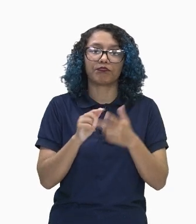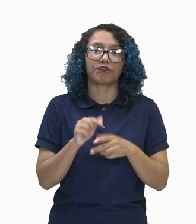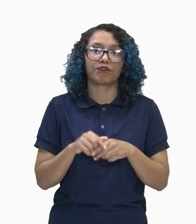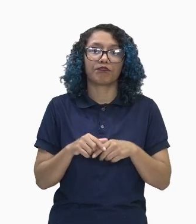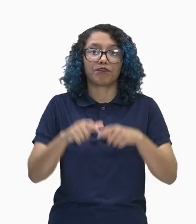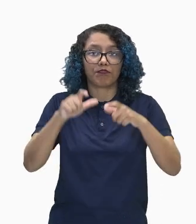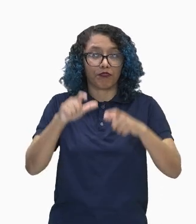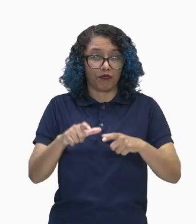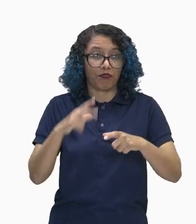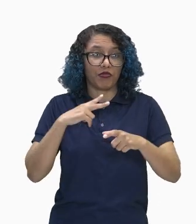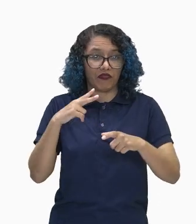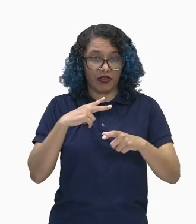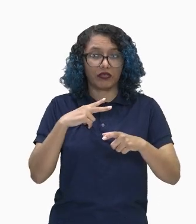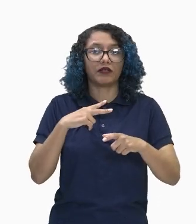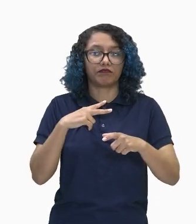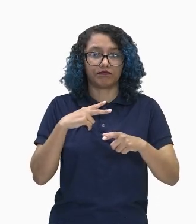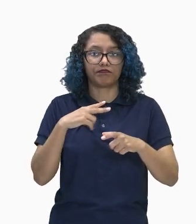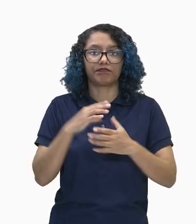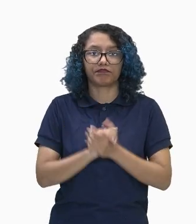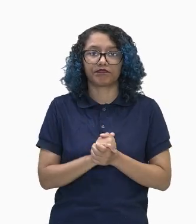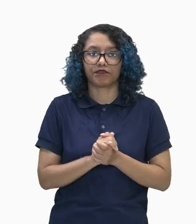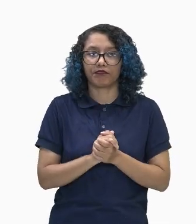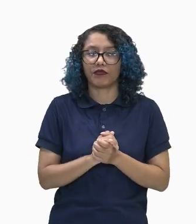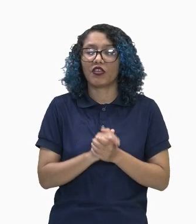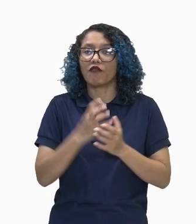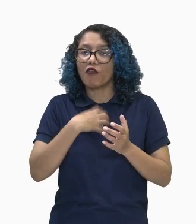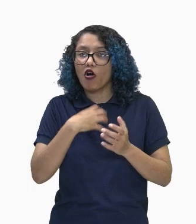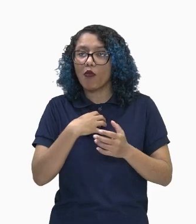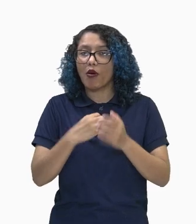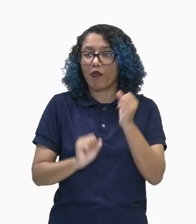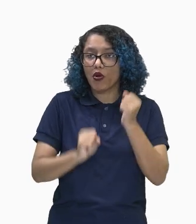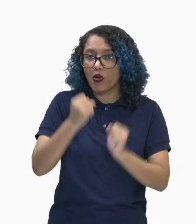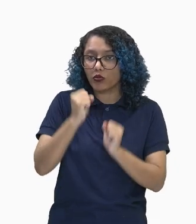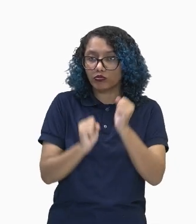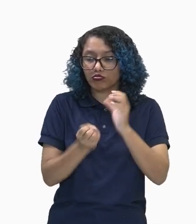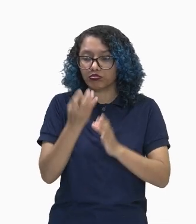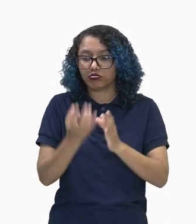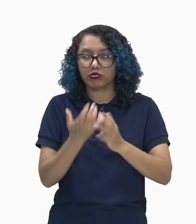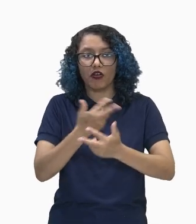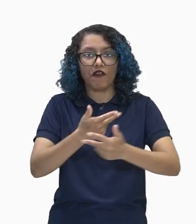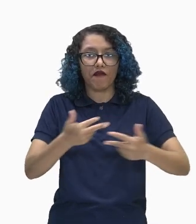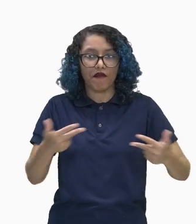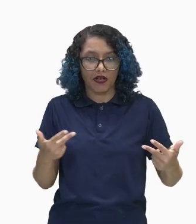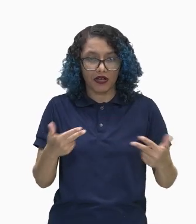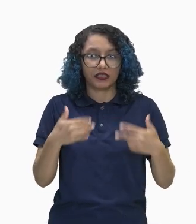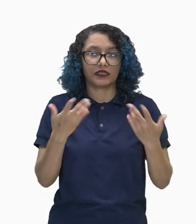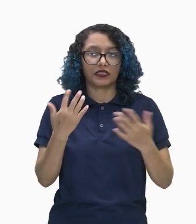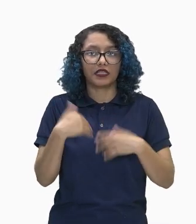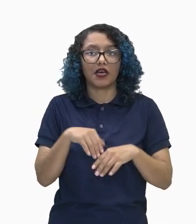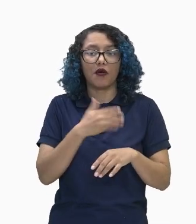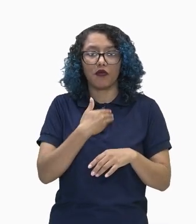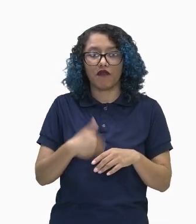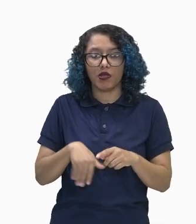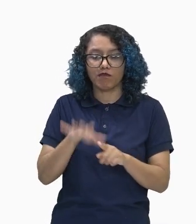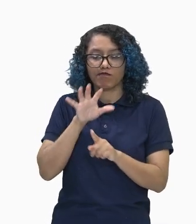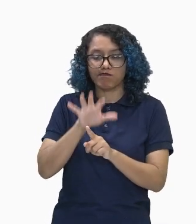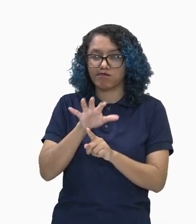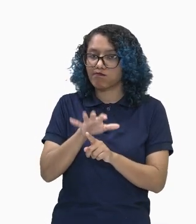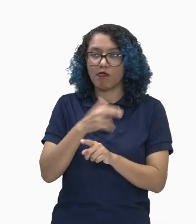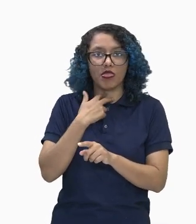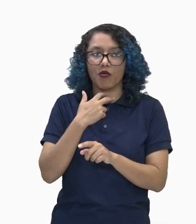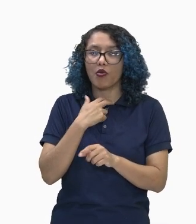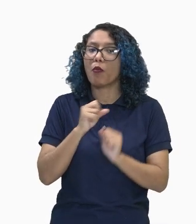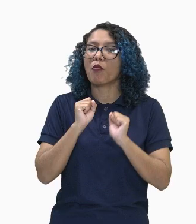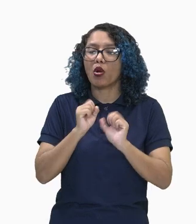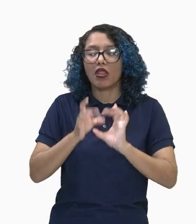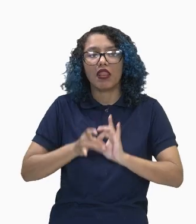defende a propriedade privada dos meios de produção, né? Então, o Estado não deve interferir. As pessoas têm livre